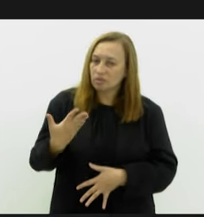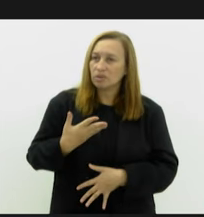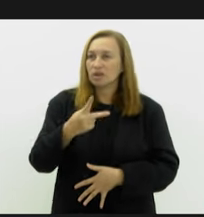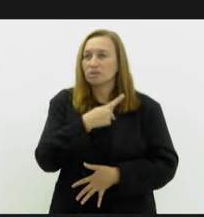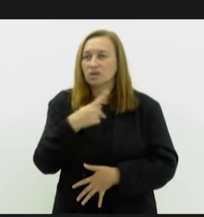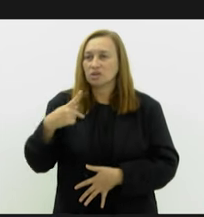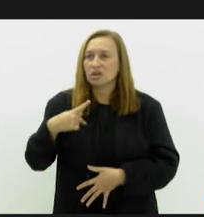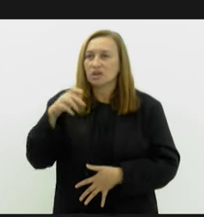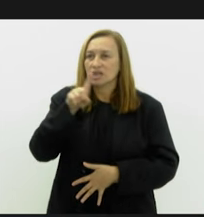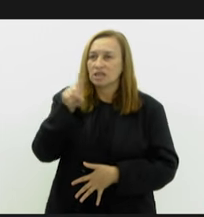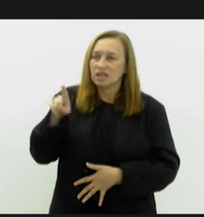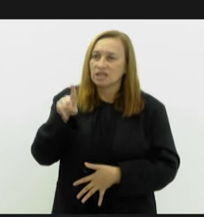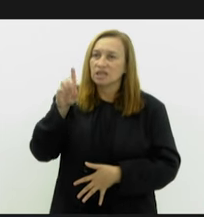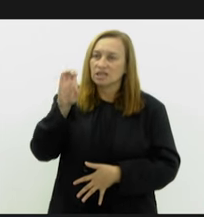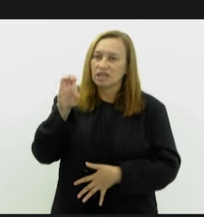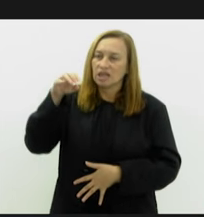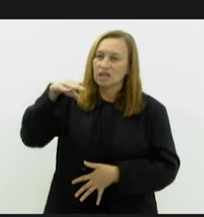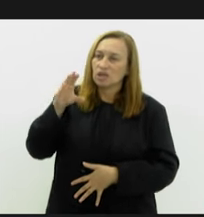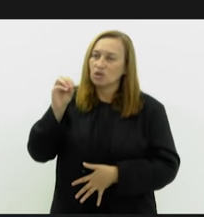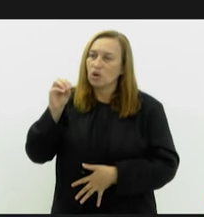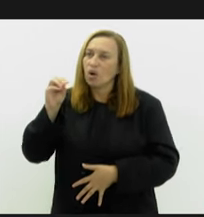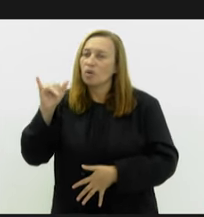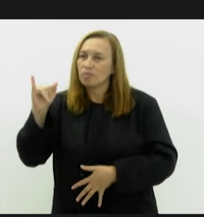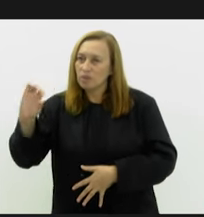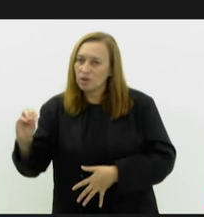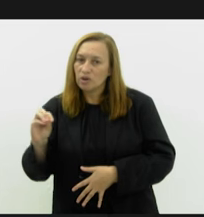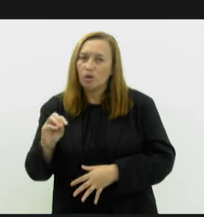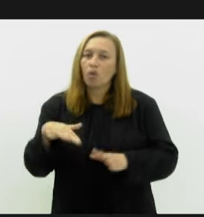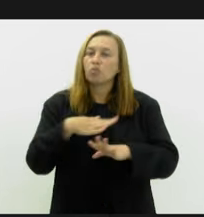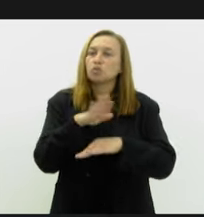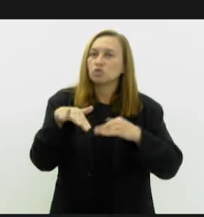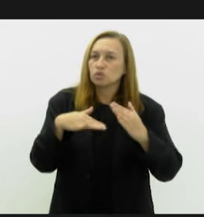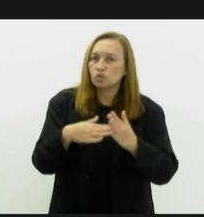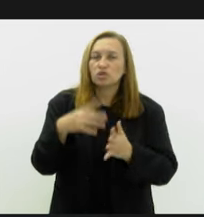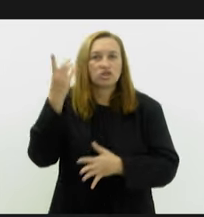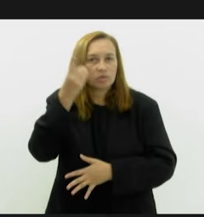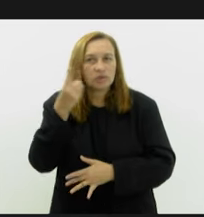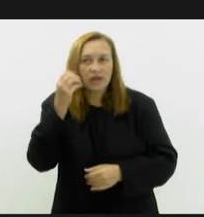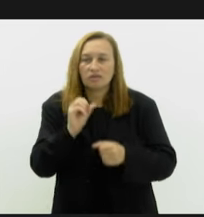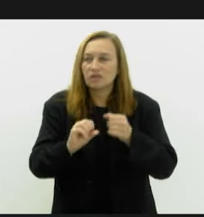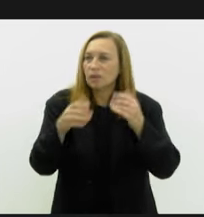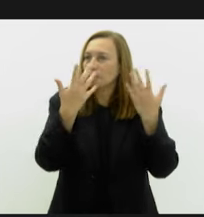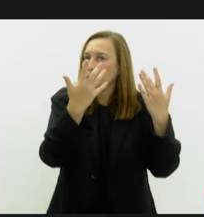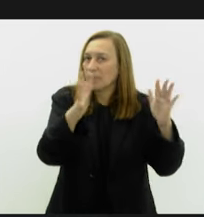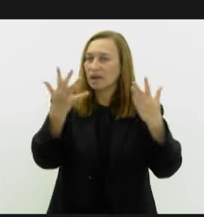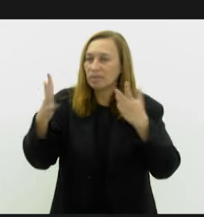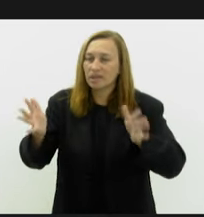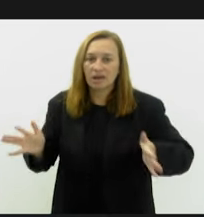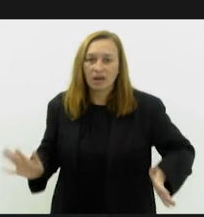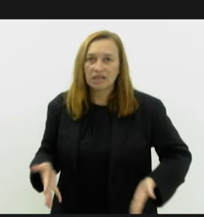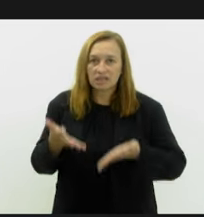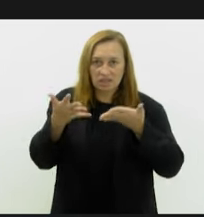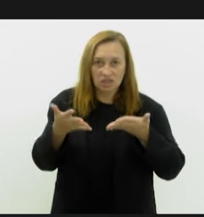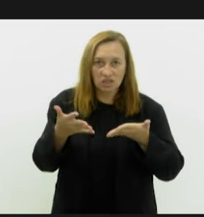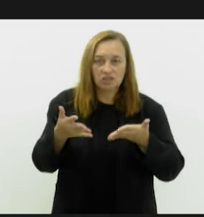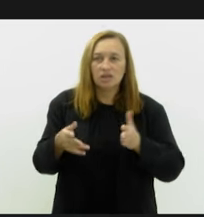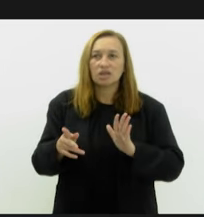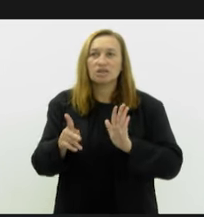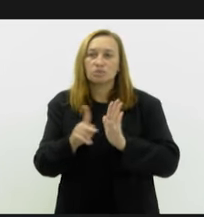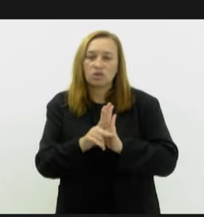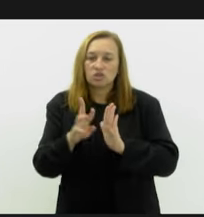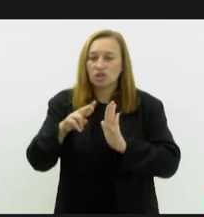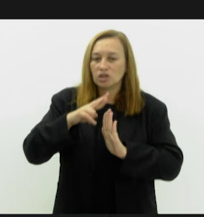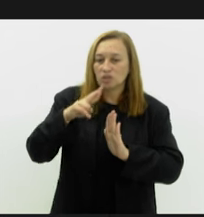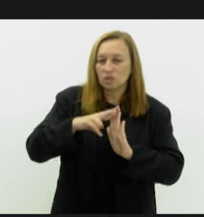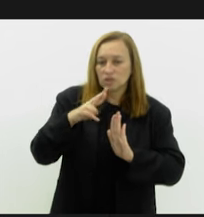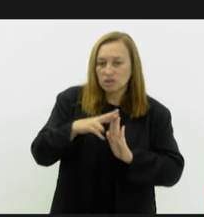pastor Zenóbio, como todos o fizeram, parabenizar a iniciativa desse projeto de